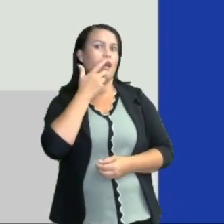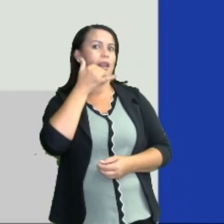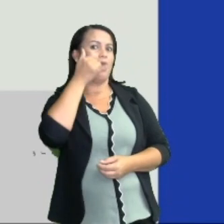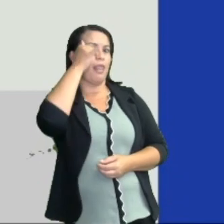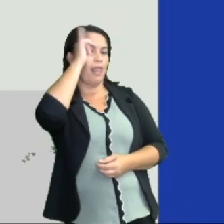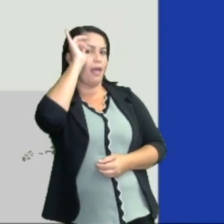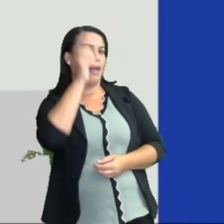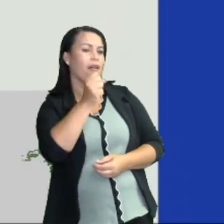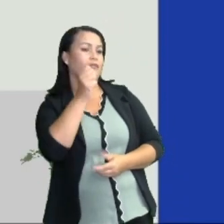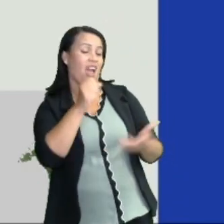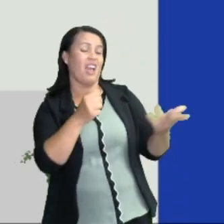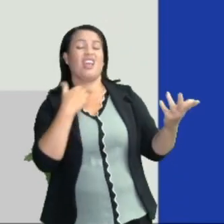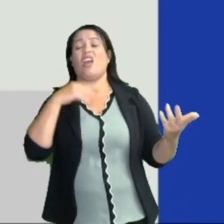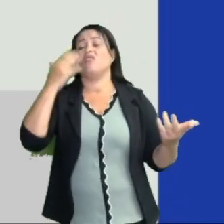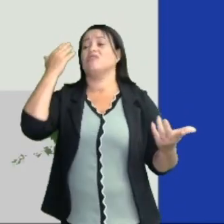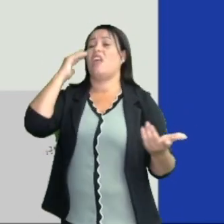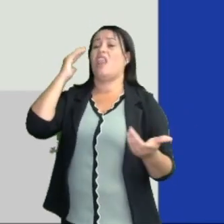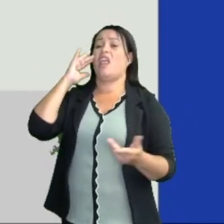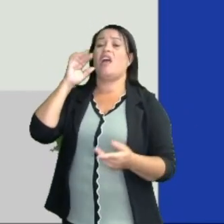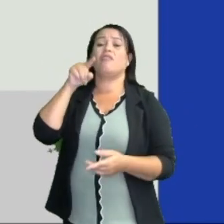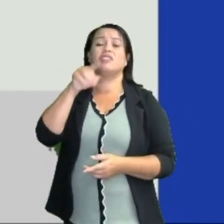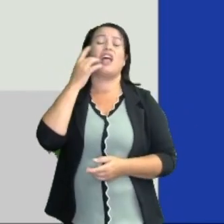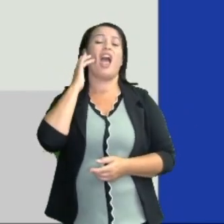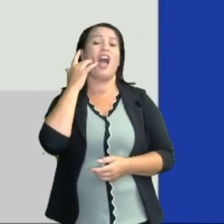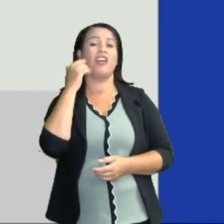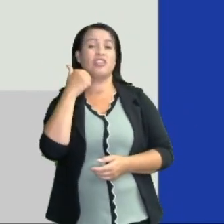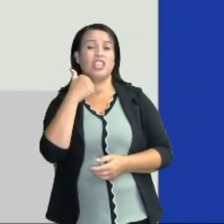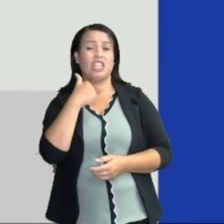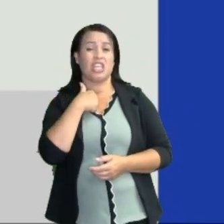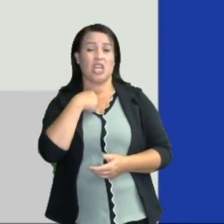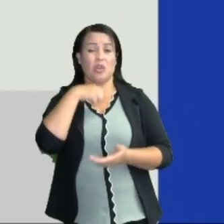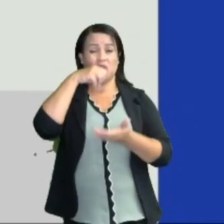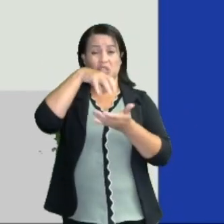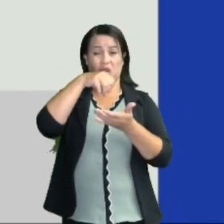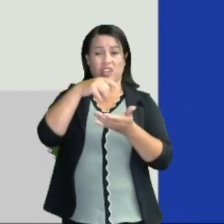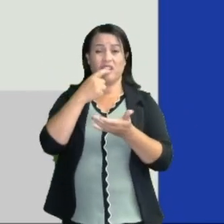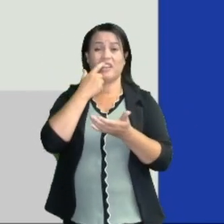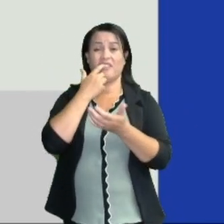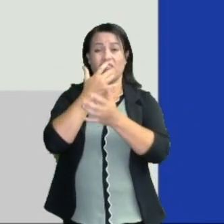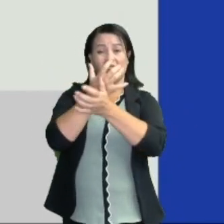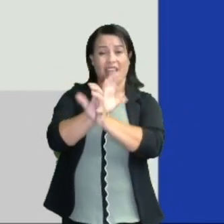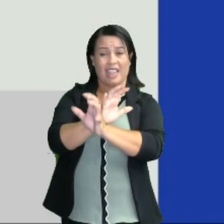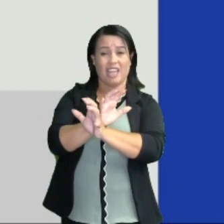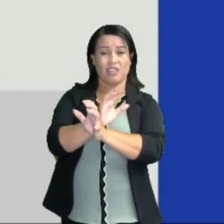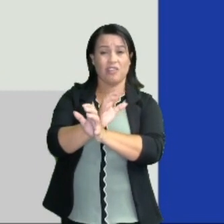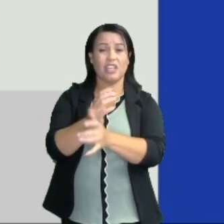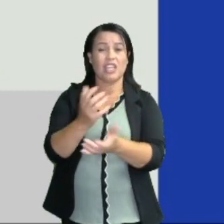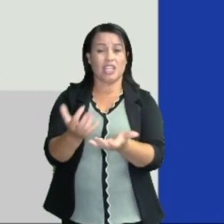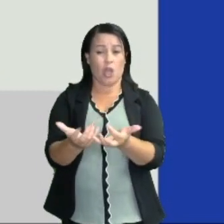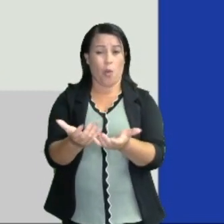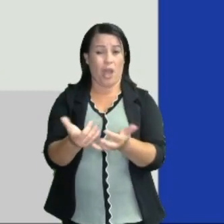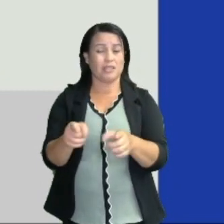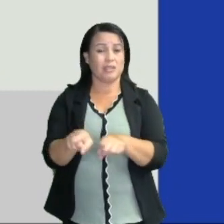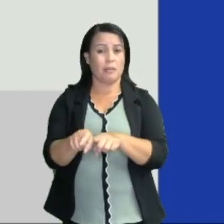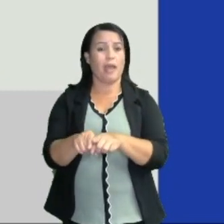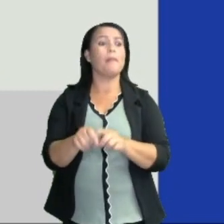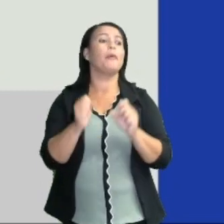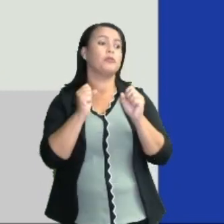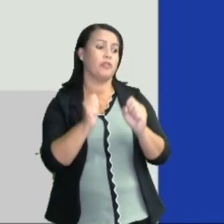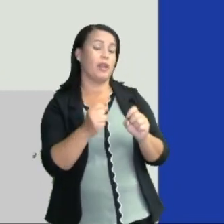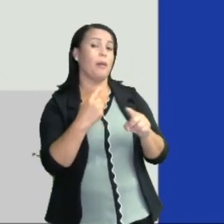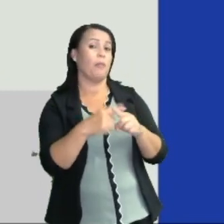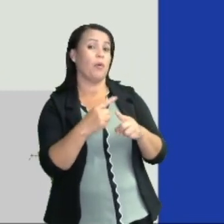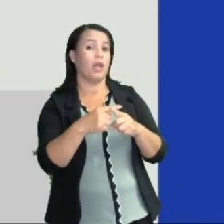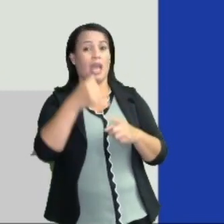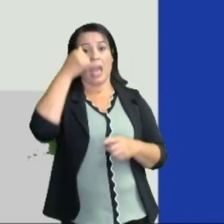vaca. Eu sei lá. Você acha que eu tiro radiografia da costela que eu cozinho? Pois deveria.